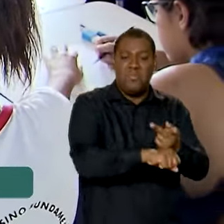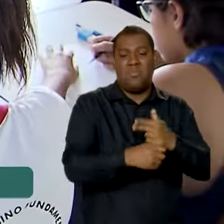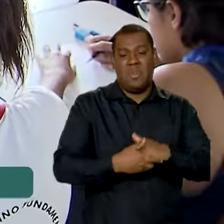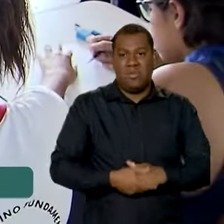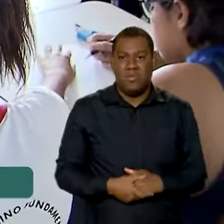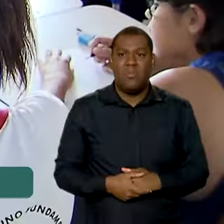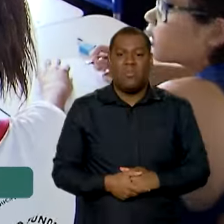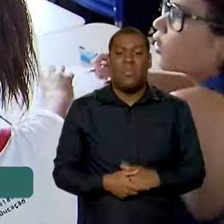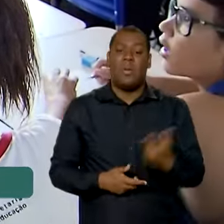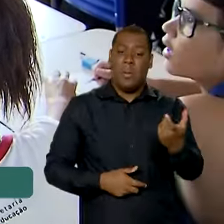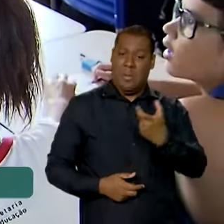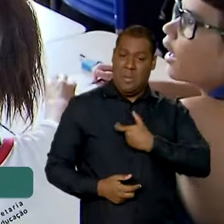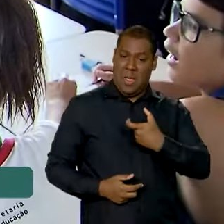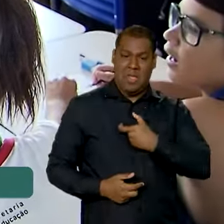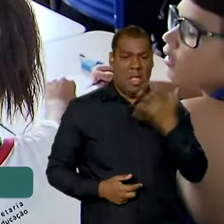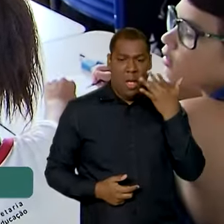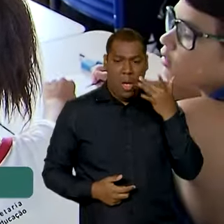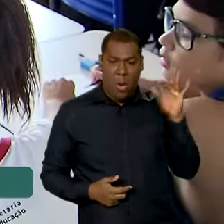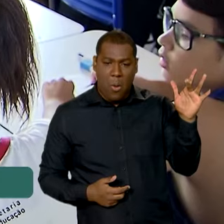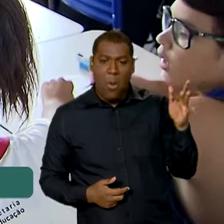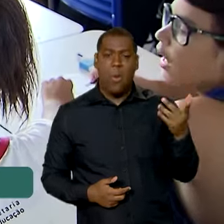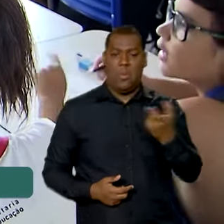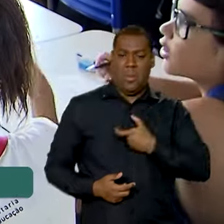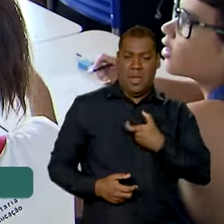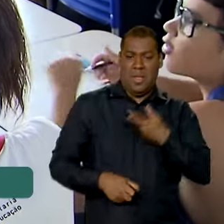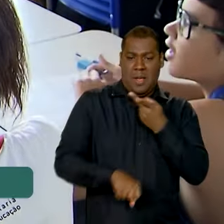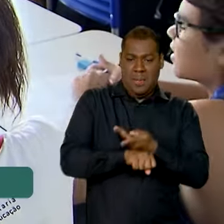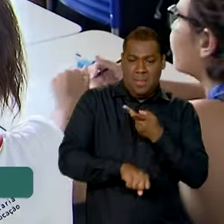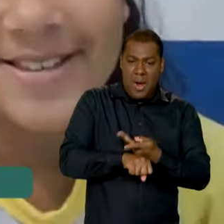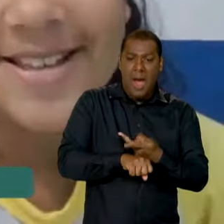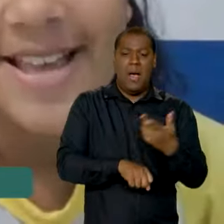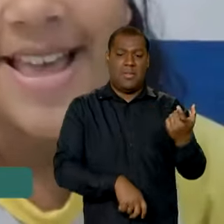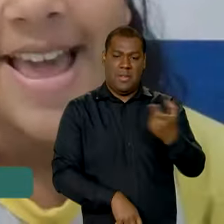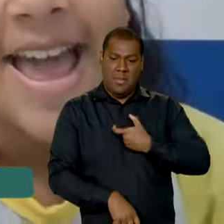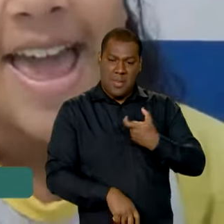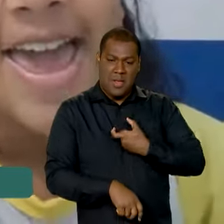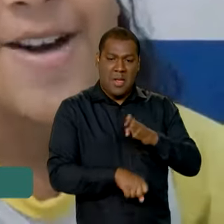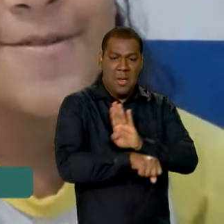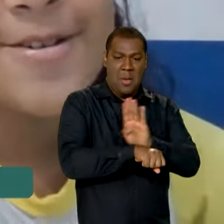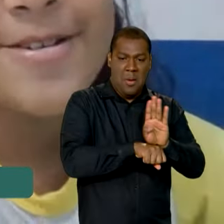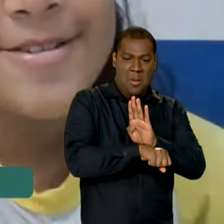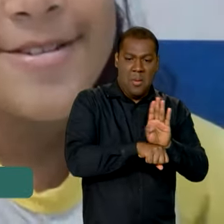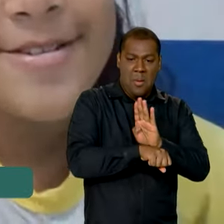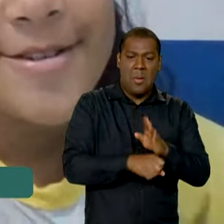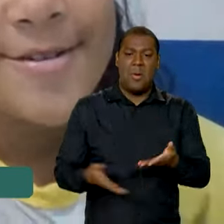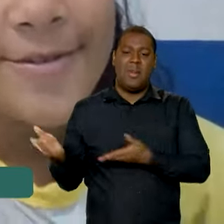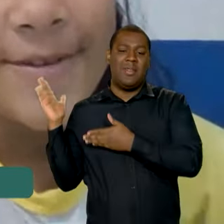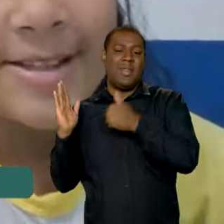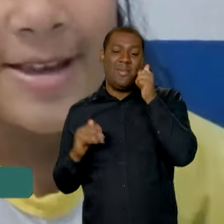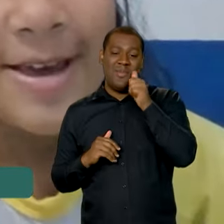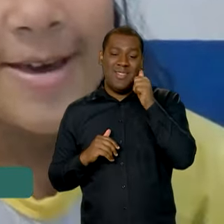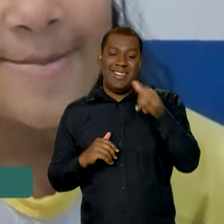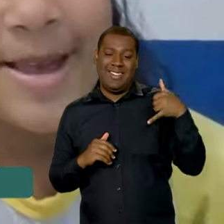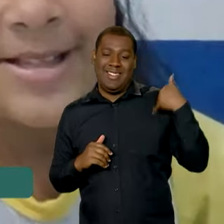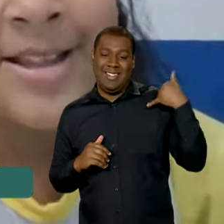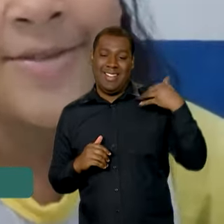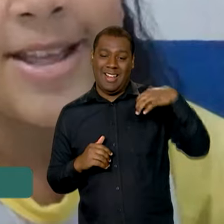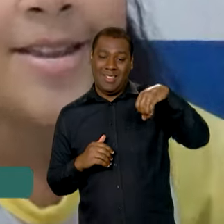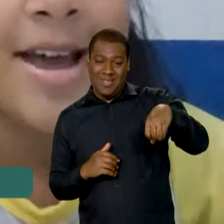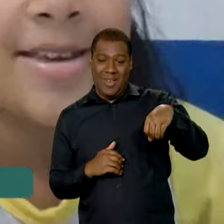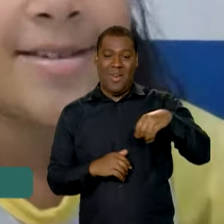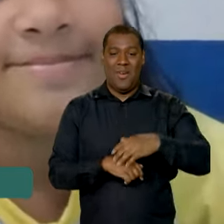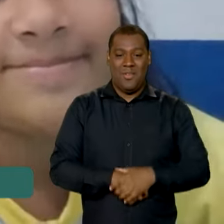correspondentes a medalhas de ouro, prata e bronze. A Débora, que tem 9 anos, é aluna